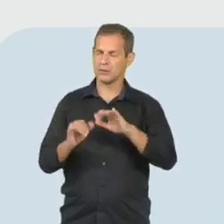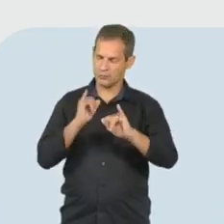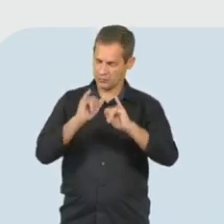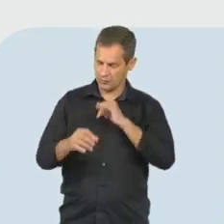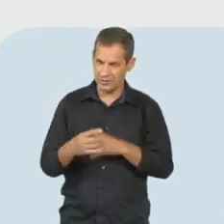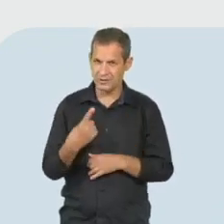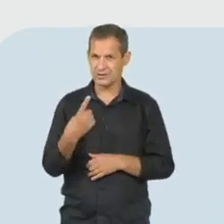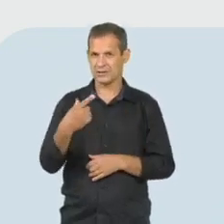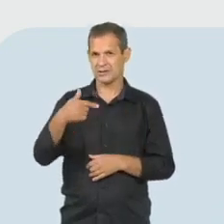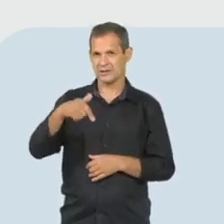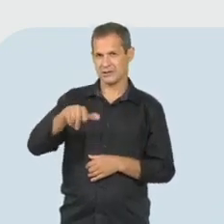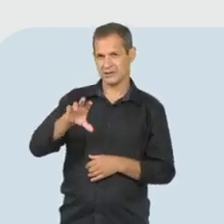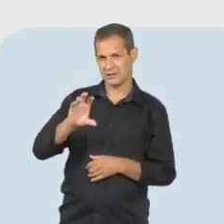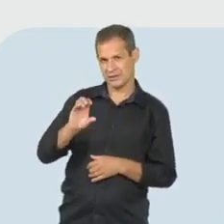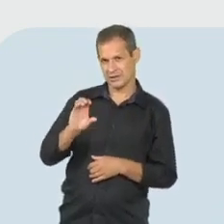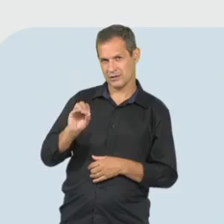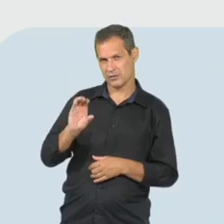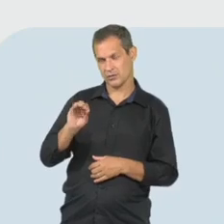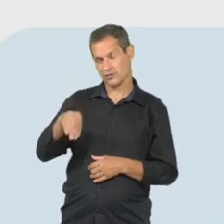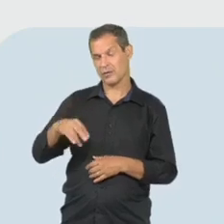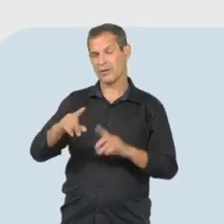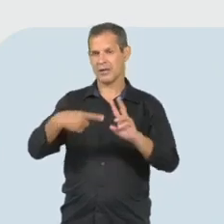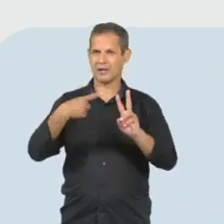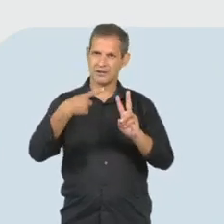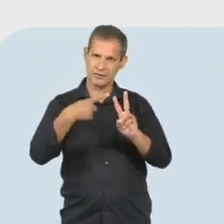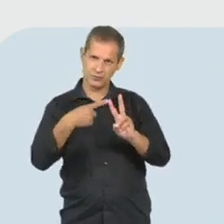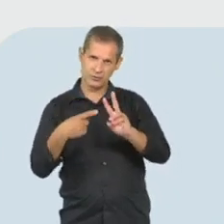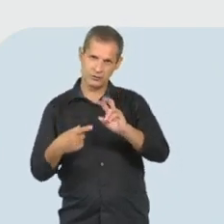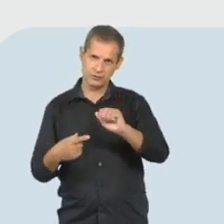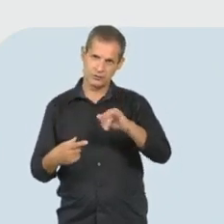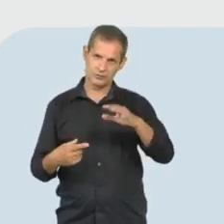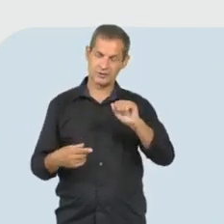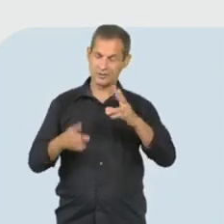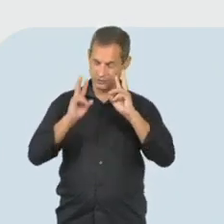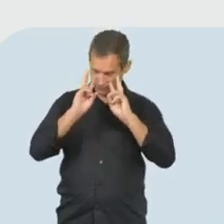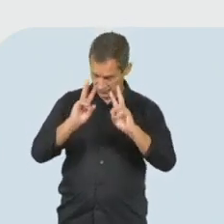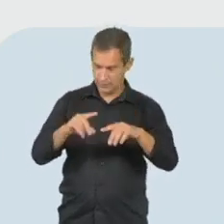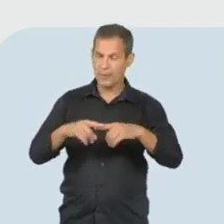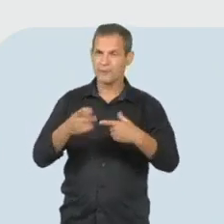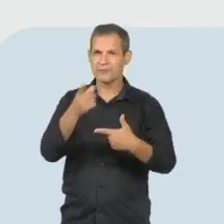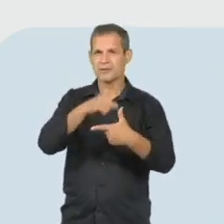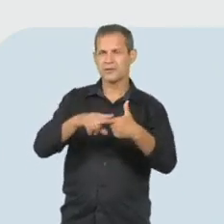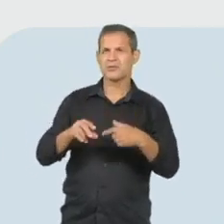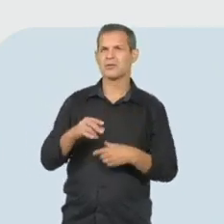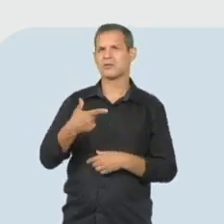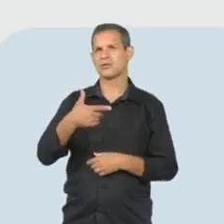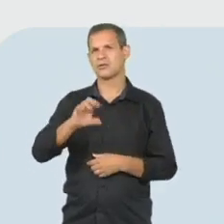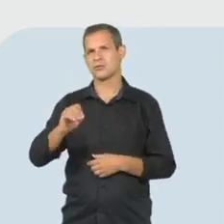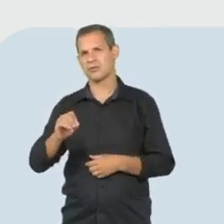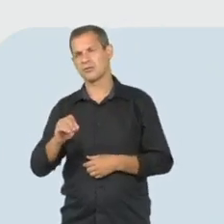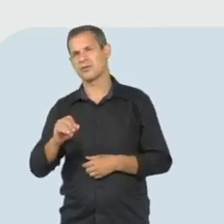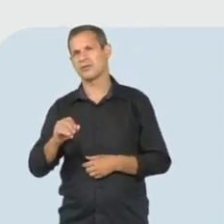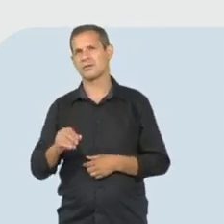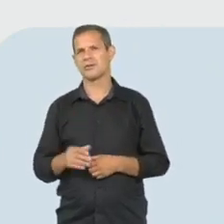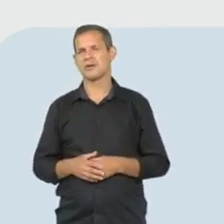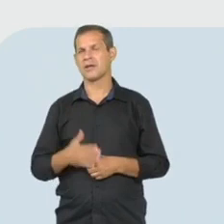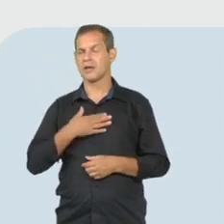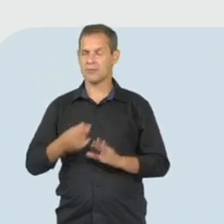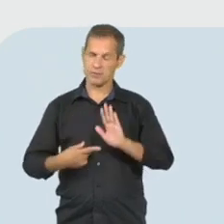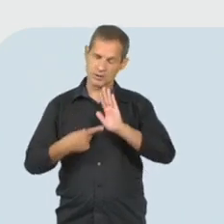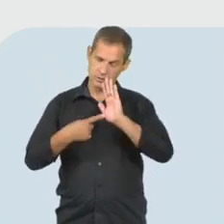foi de 170 centímetros, raiz quadrada da variância, que está aqui, dividido por 20, que é o tamanho da minha